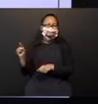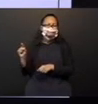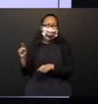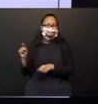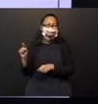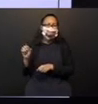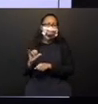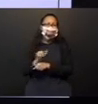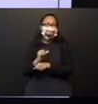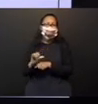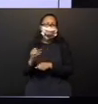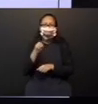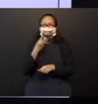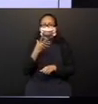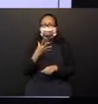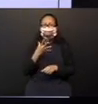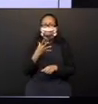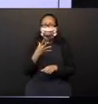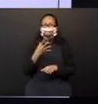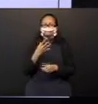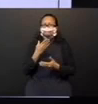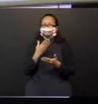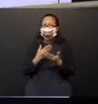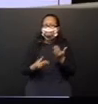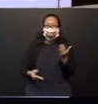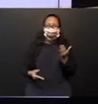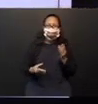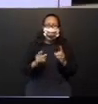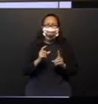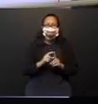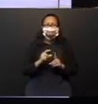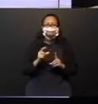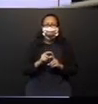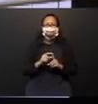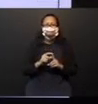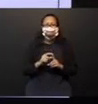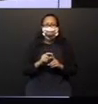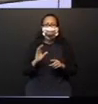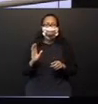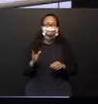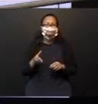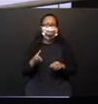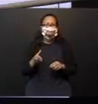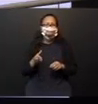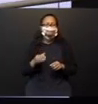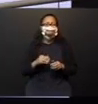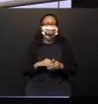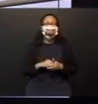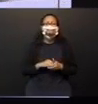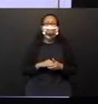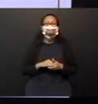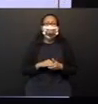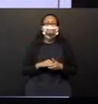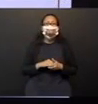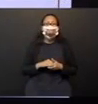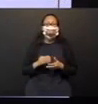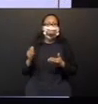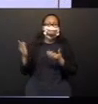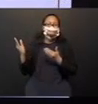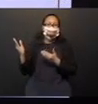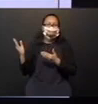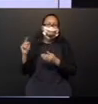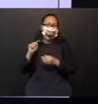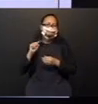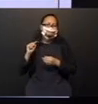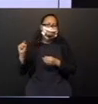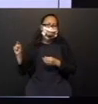para você não se perder nas palavras, para saber qual palavra já foi. E aqui, ó, exterior, também já foi